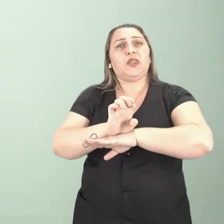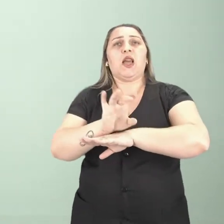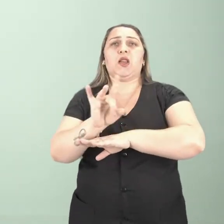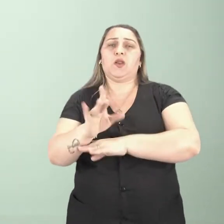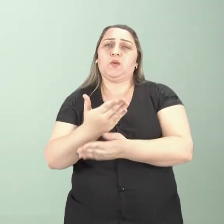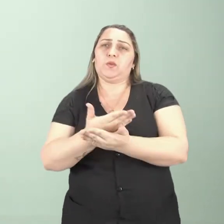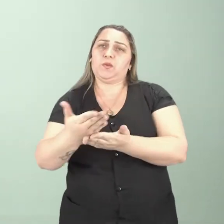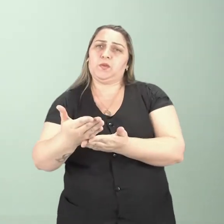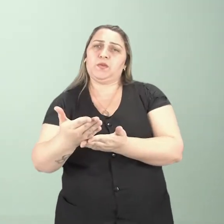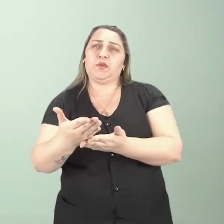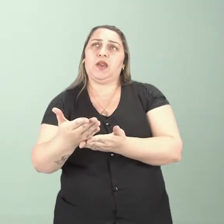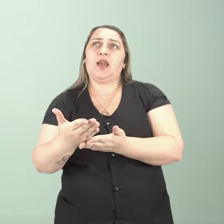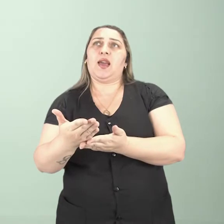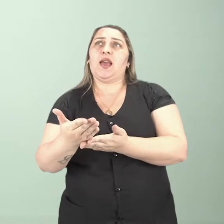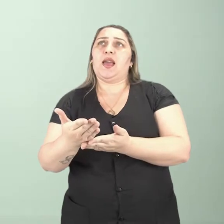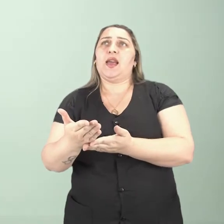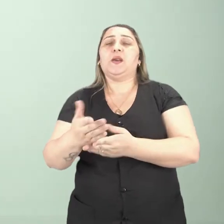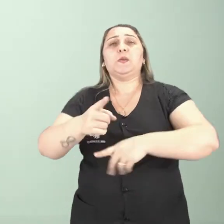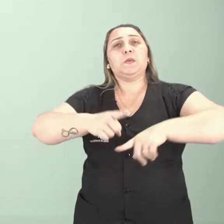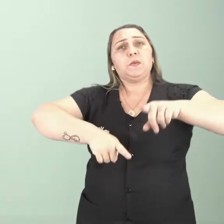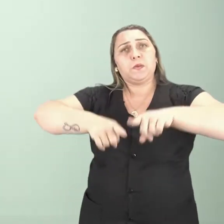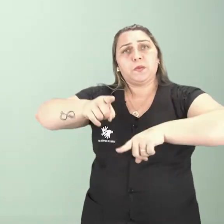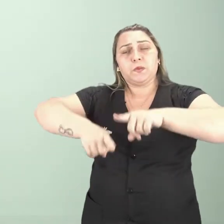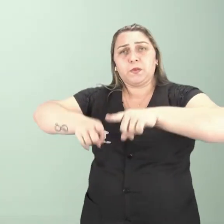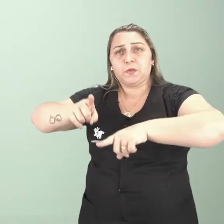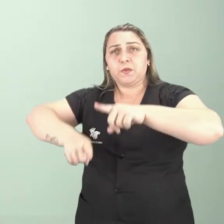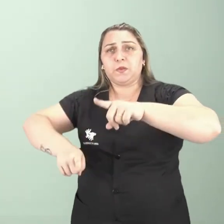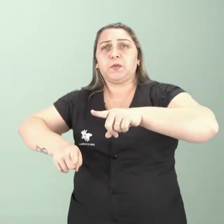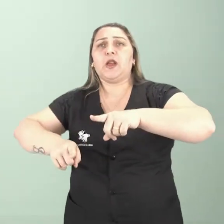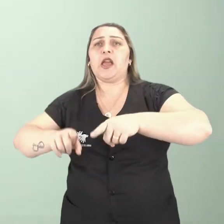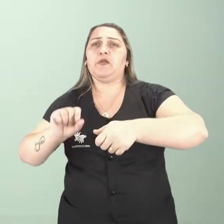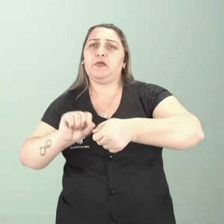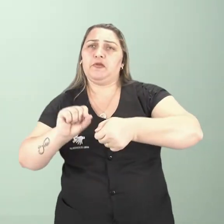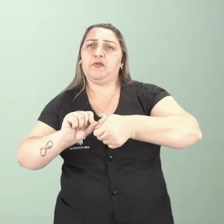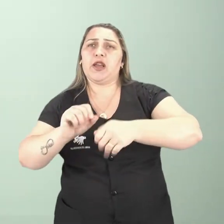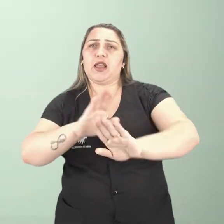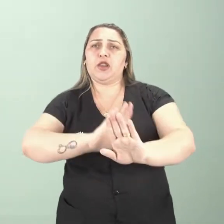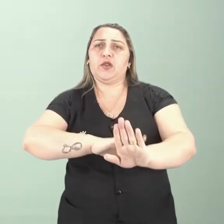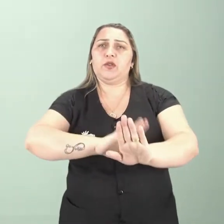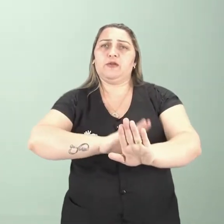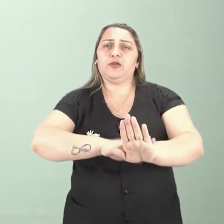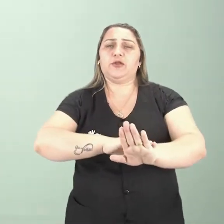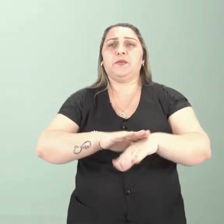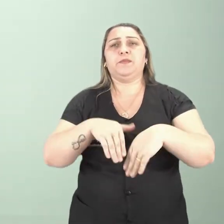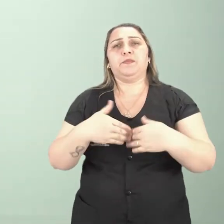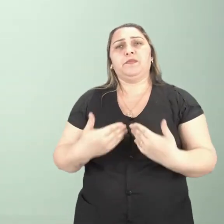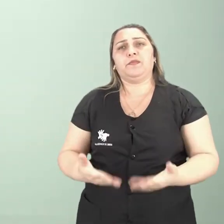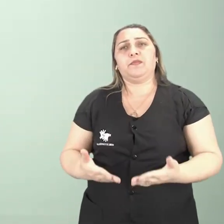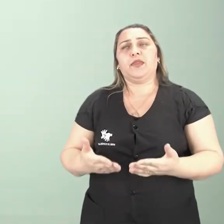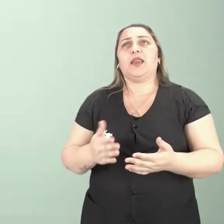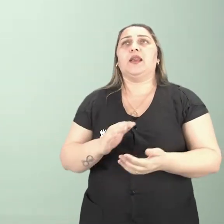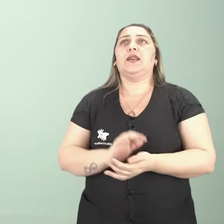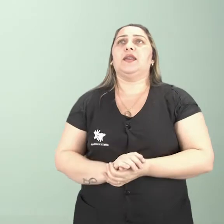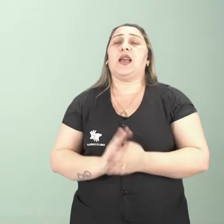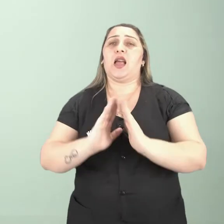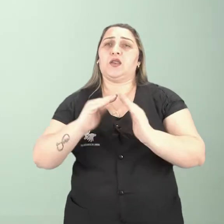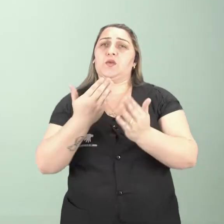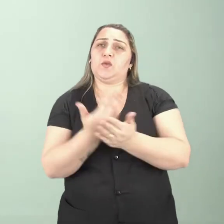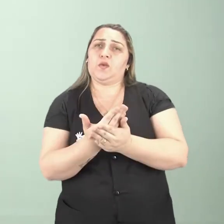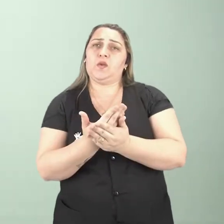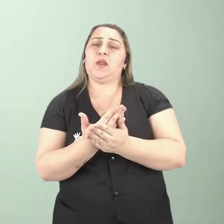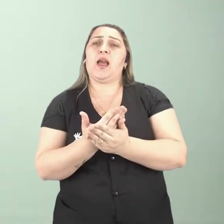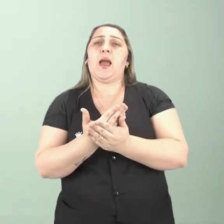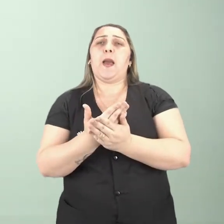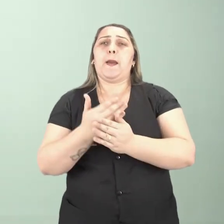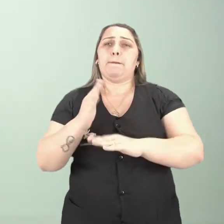a partir daí. São esses aparelhos que são os geradores de ideologia. Então, no caso, nós temos a escola como um